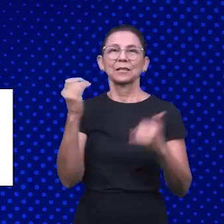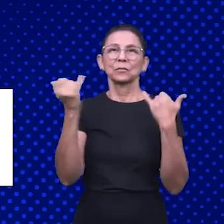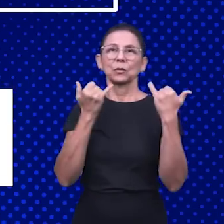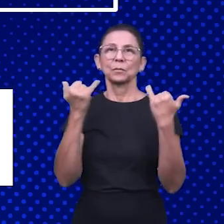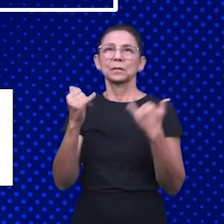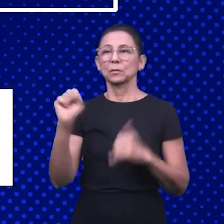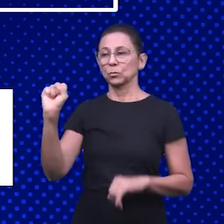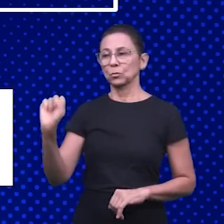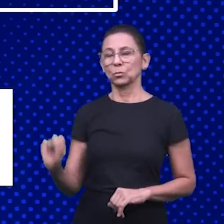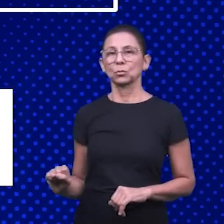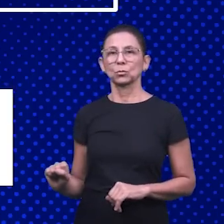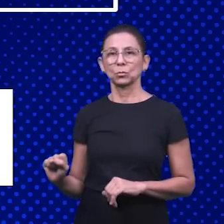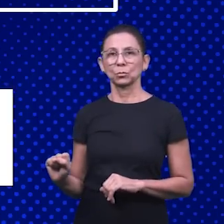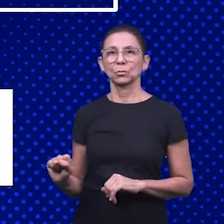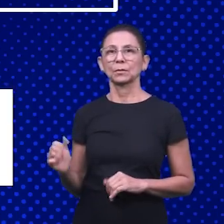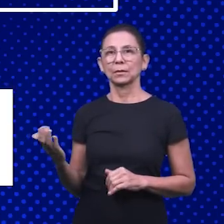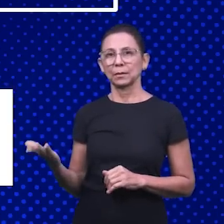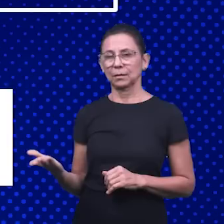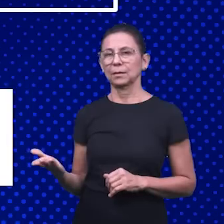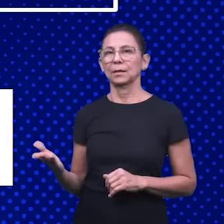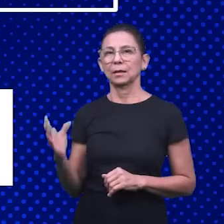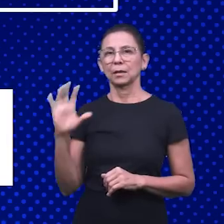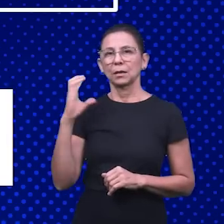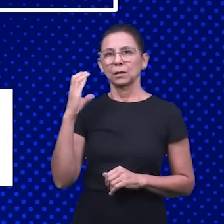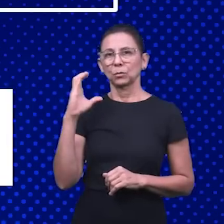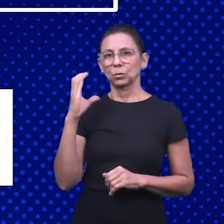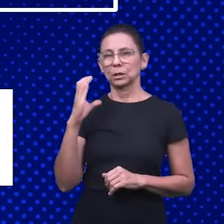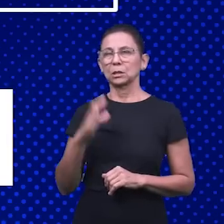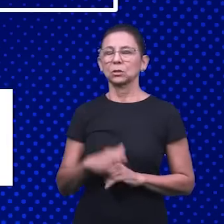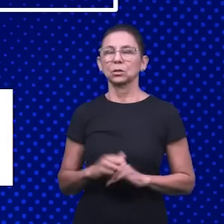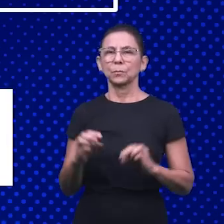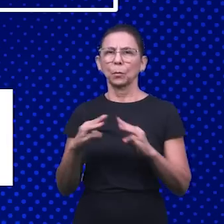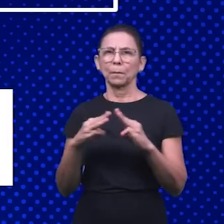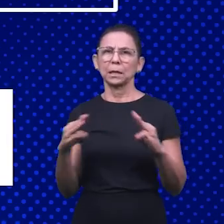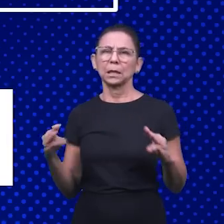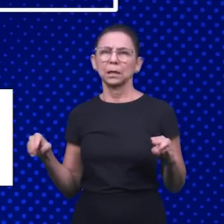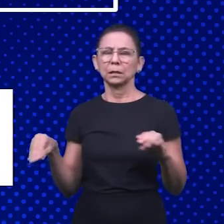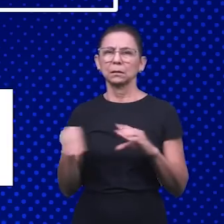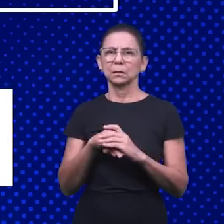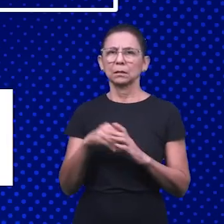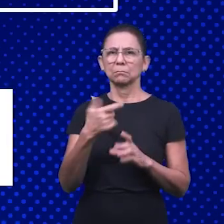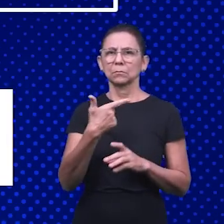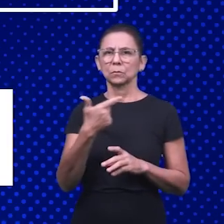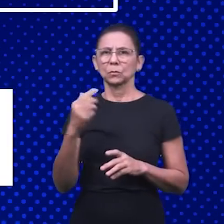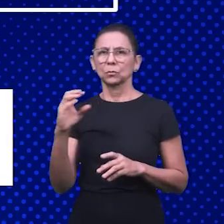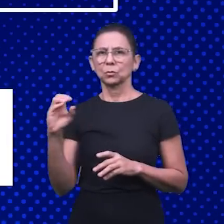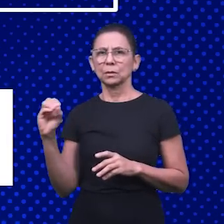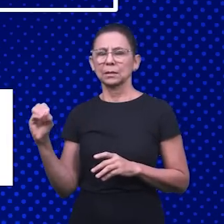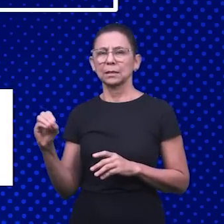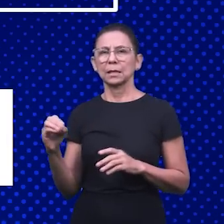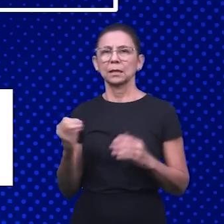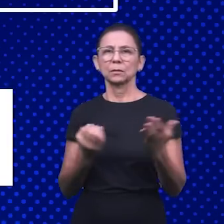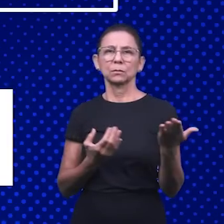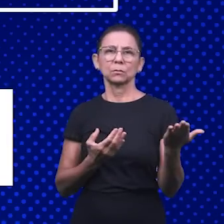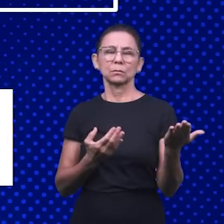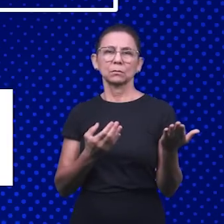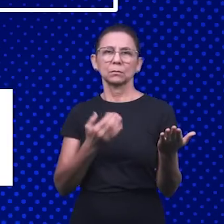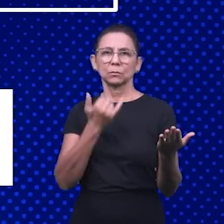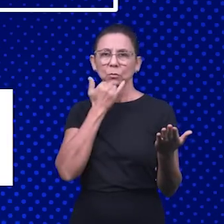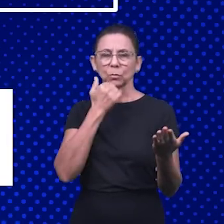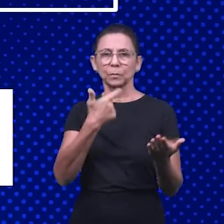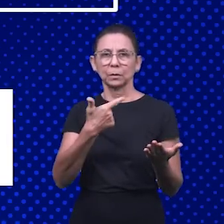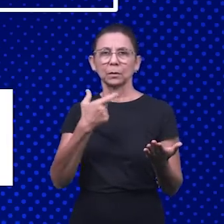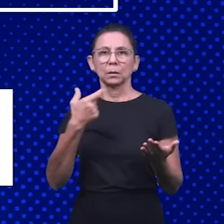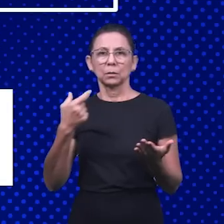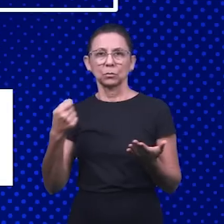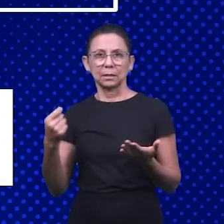região sul, cidade de Curitiba. O Manaim ali recebeu aproximadamente 200 jovens para participar do Manaim